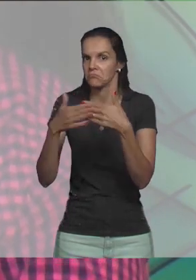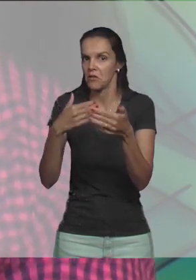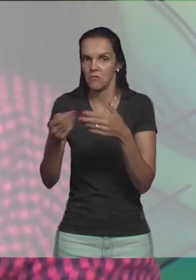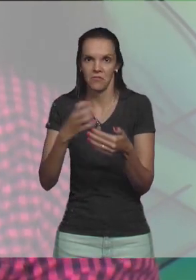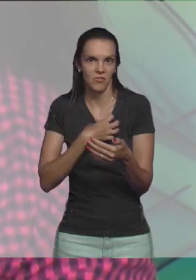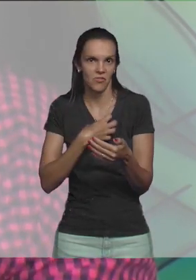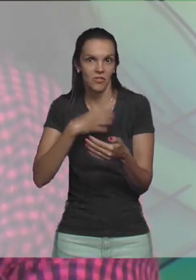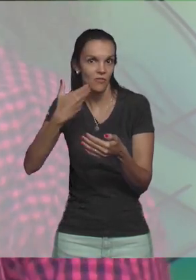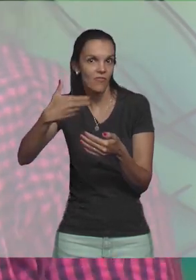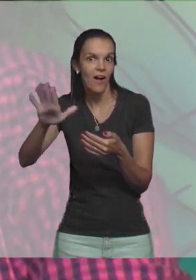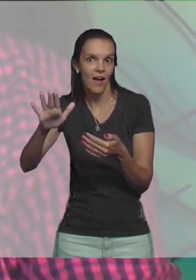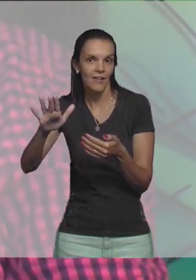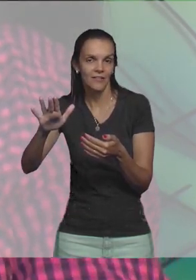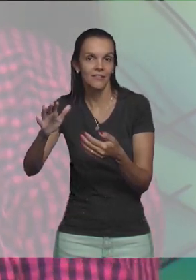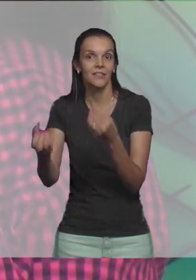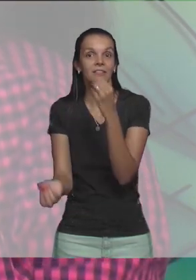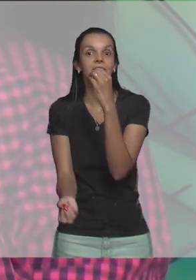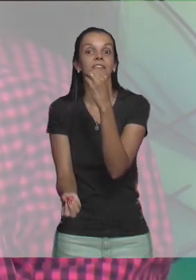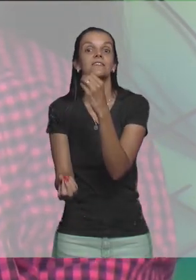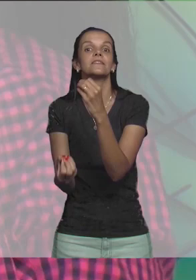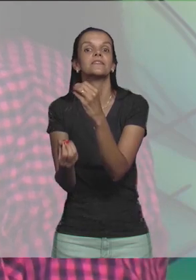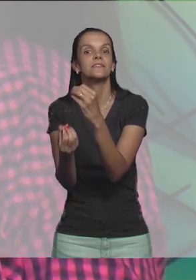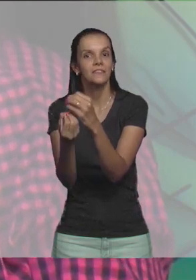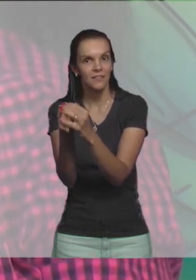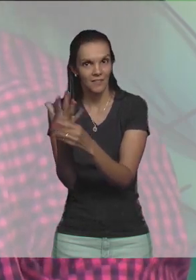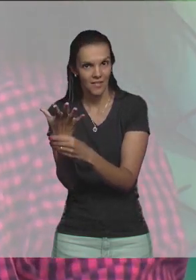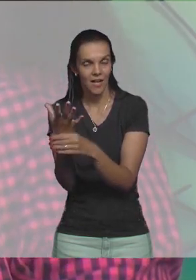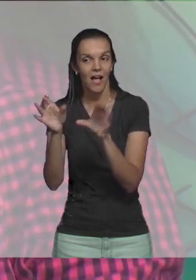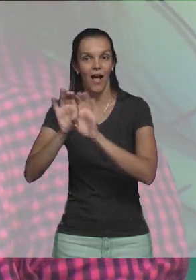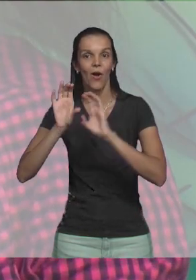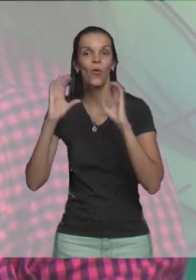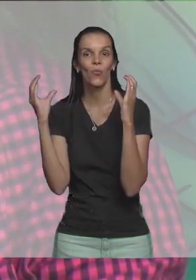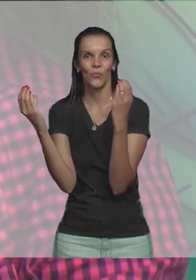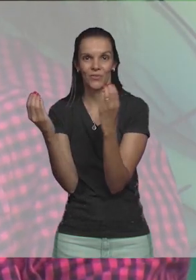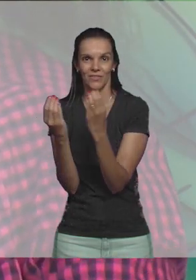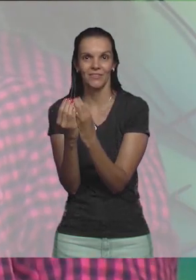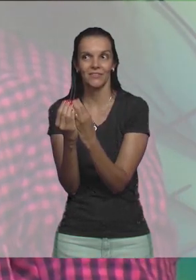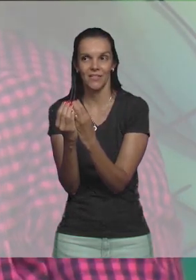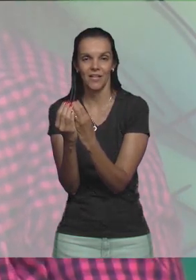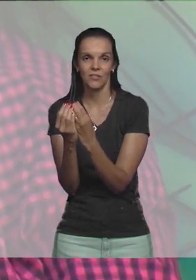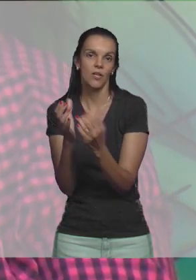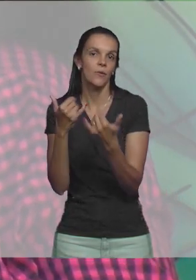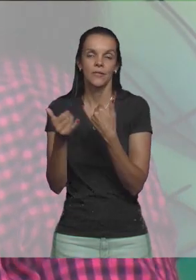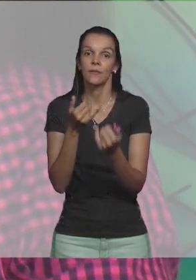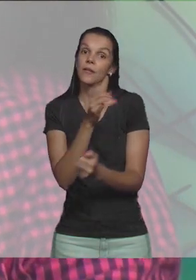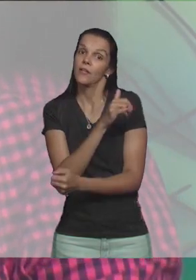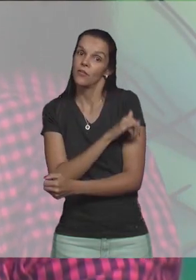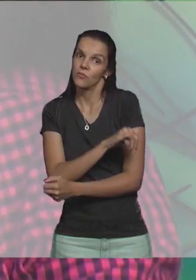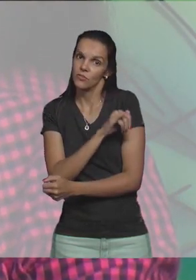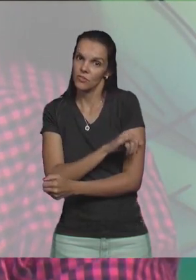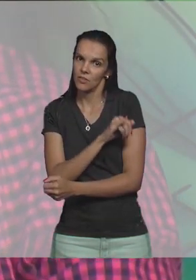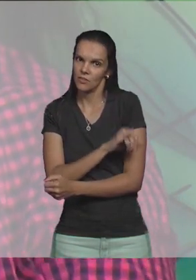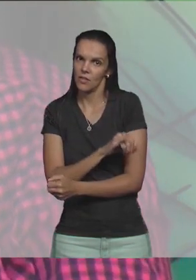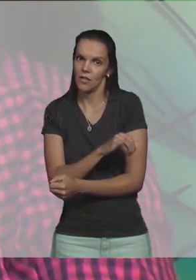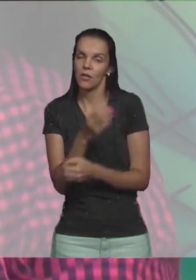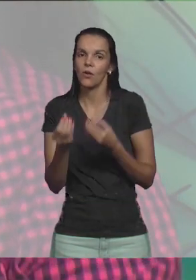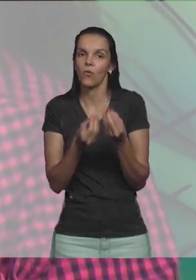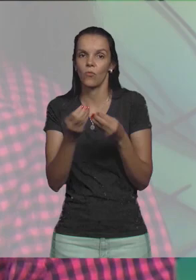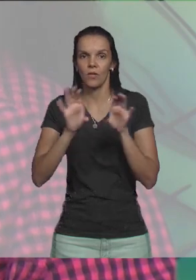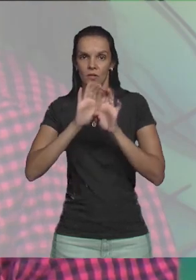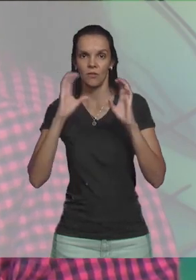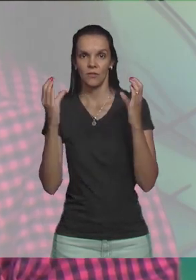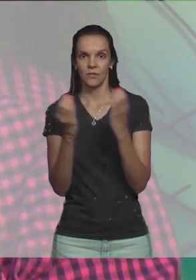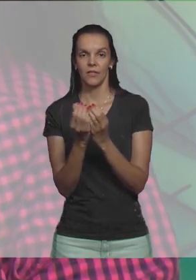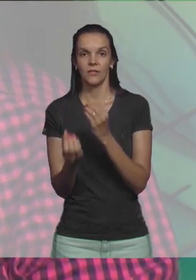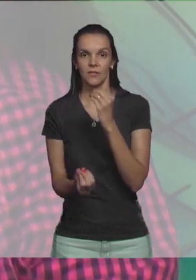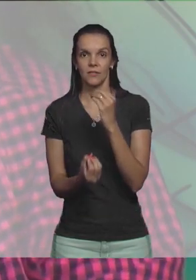vira, vai. E aí se cria o início das comunidades, né? O Rio de Janeiro é um exemplo disso, como é que foi que as comunidades